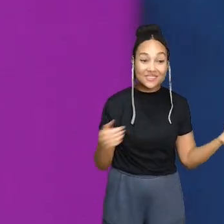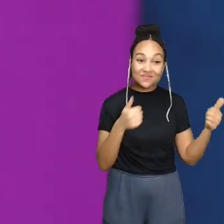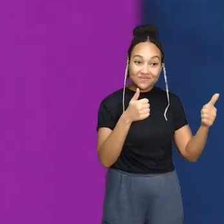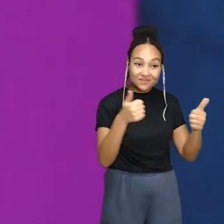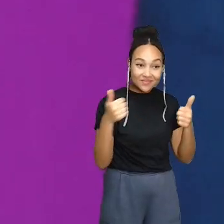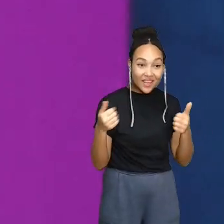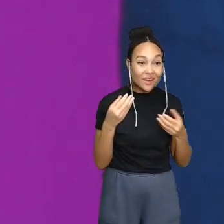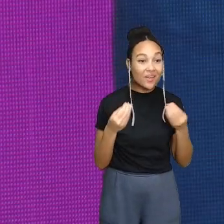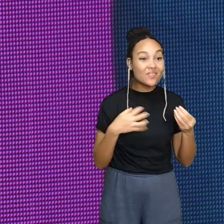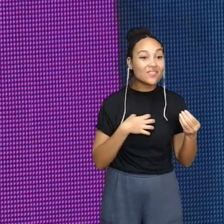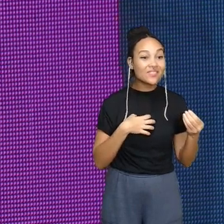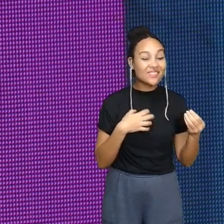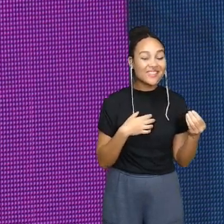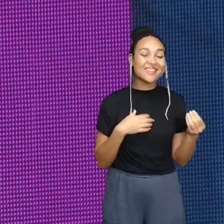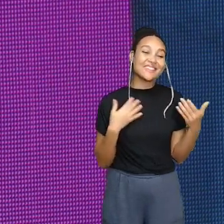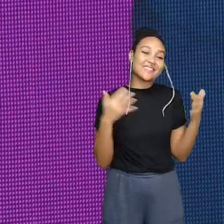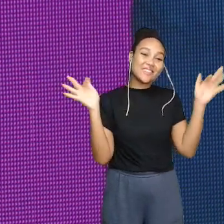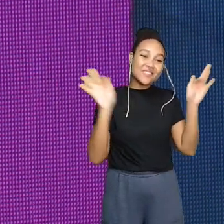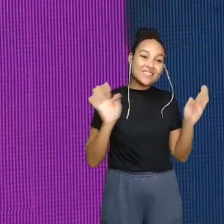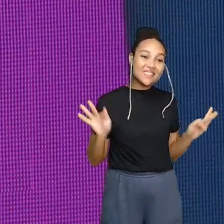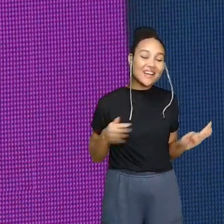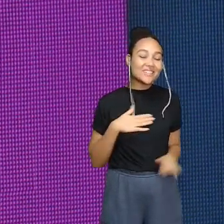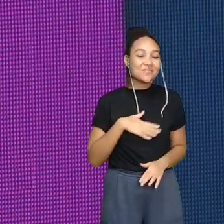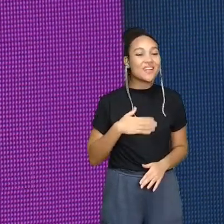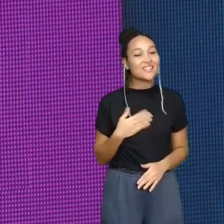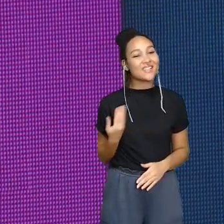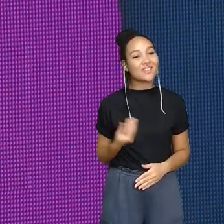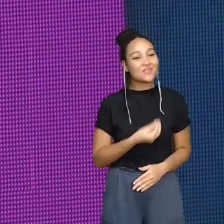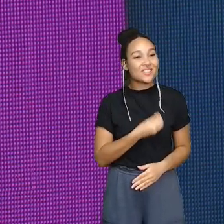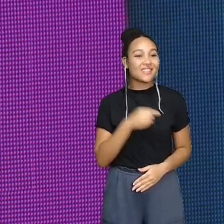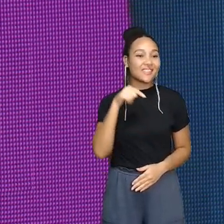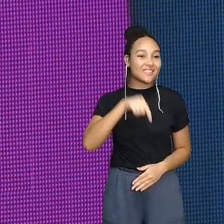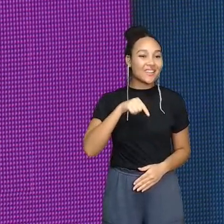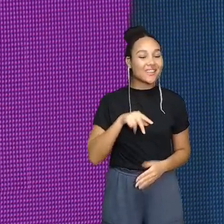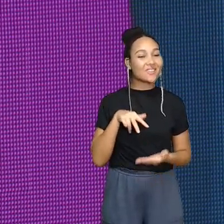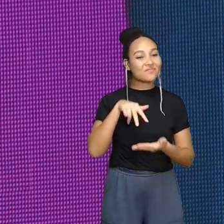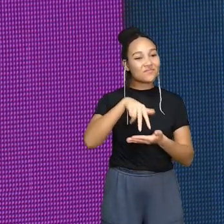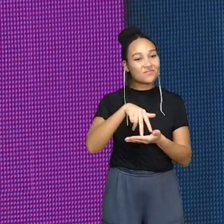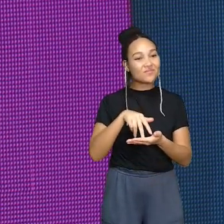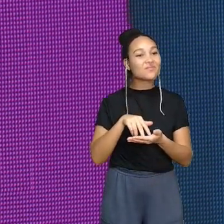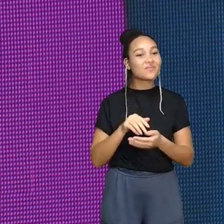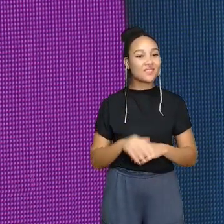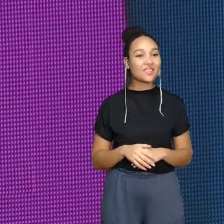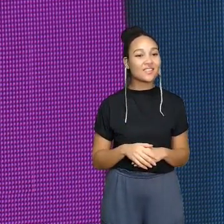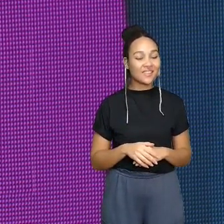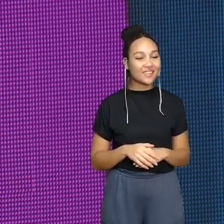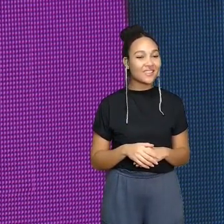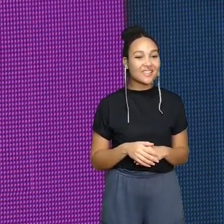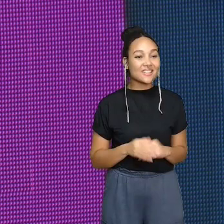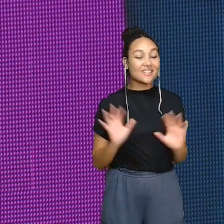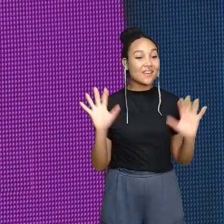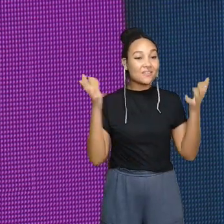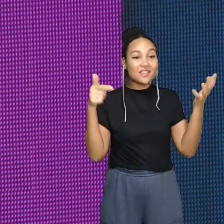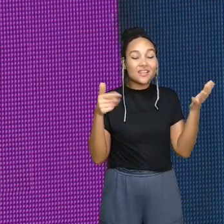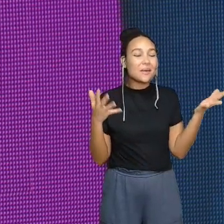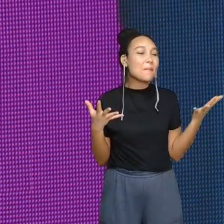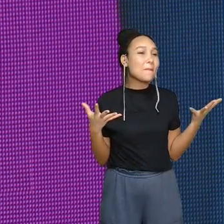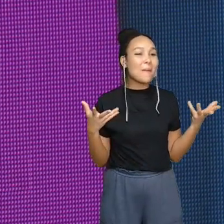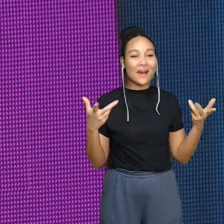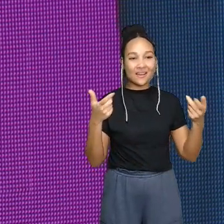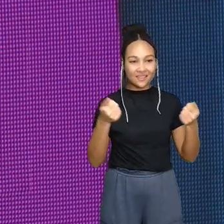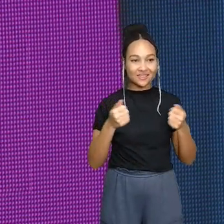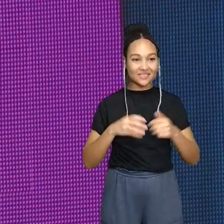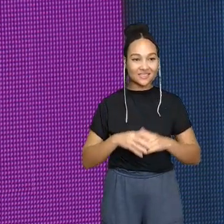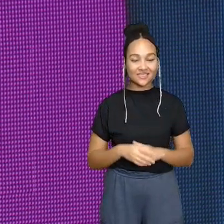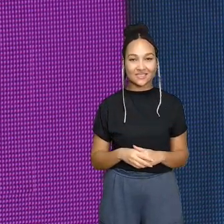Que alegria, satisfação enorme estarmos aqui. Festival Social Good Brasil, essa maravilha.